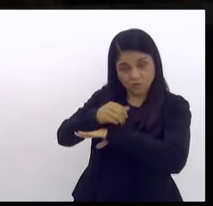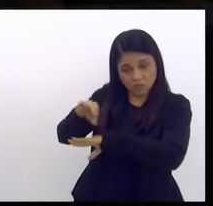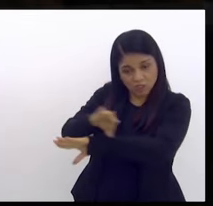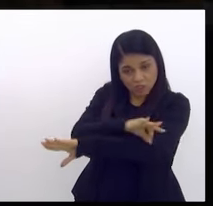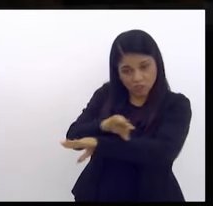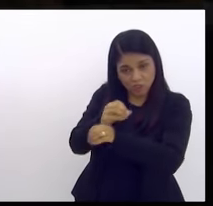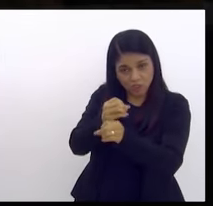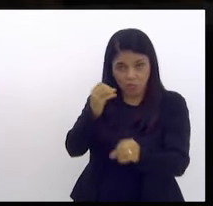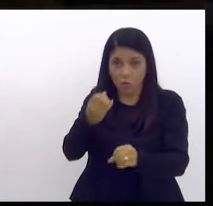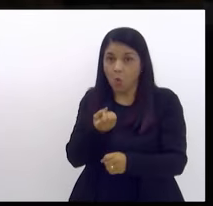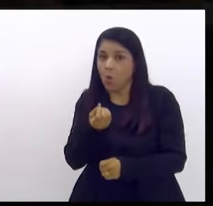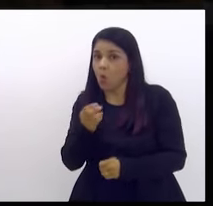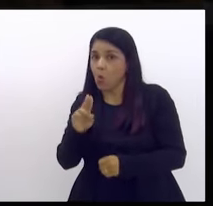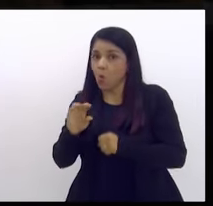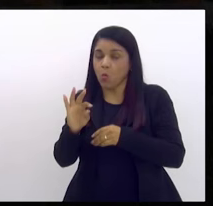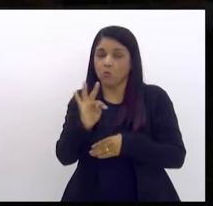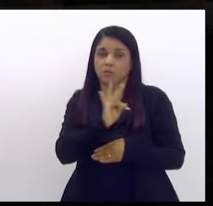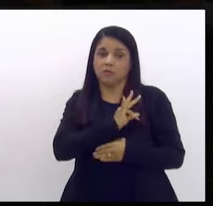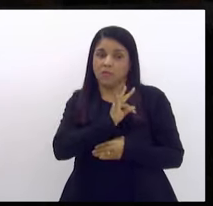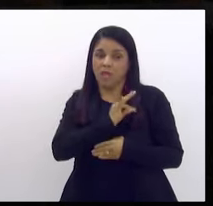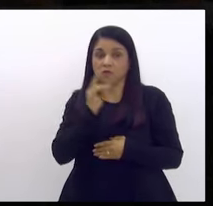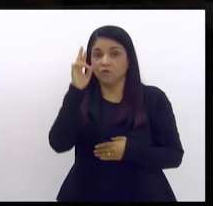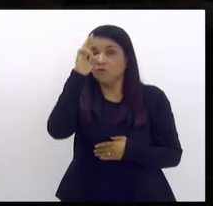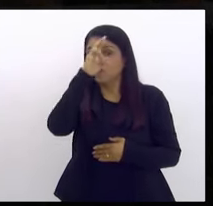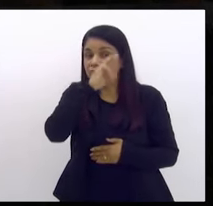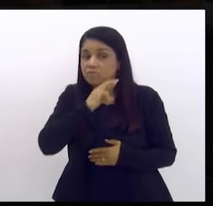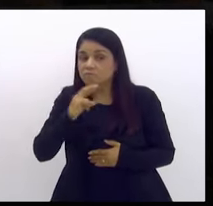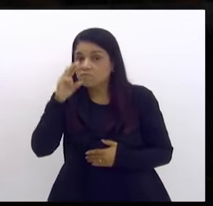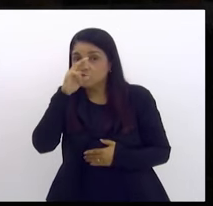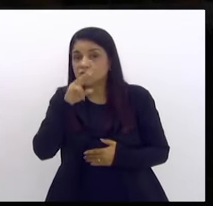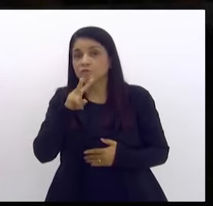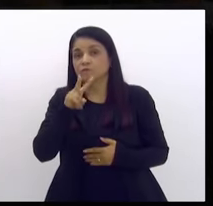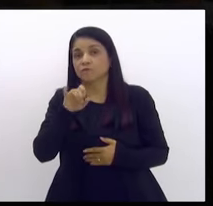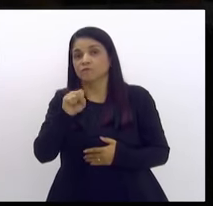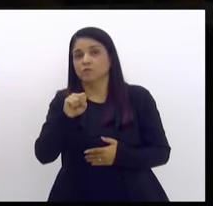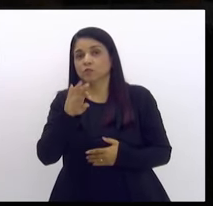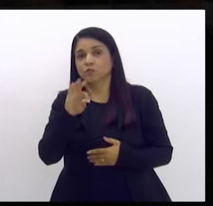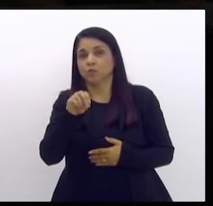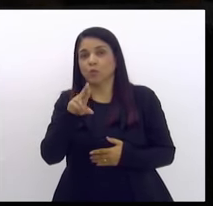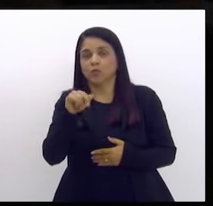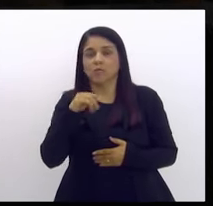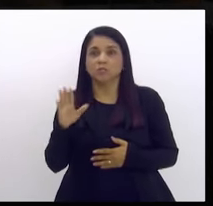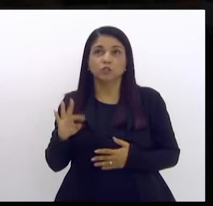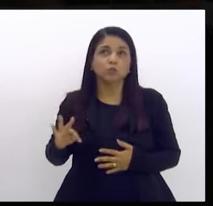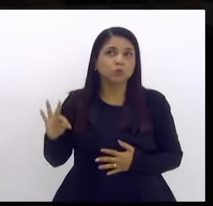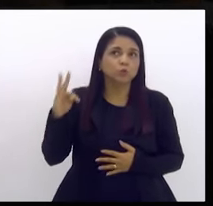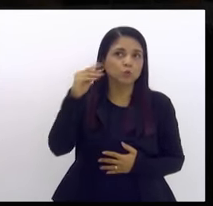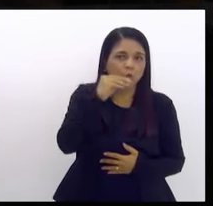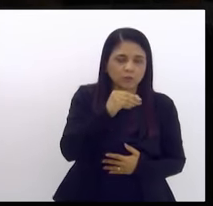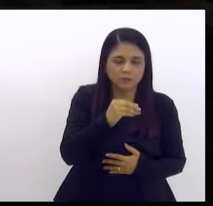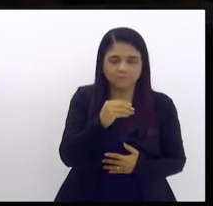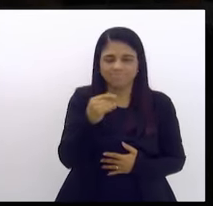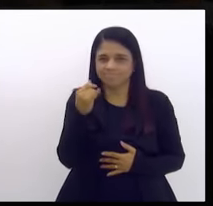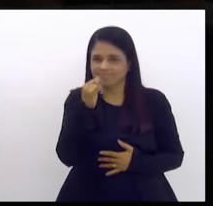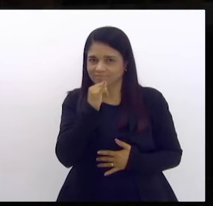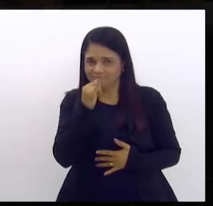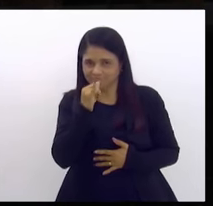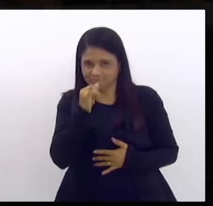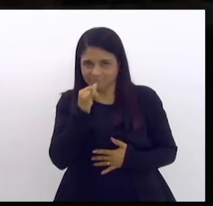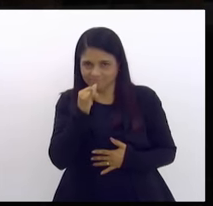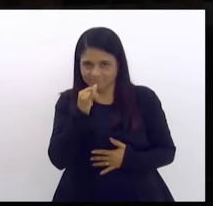ou técnico, faça a vistoria de todo o sistema elétrico daquele prédio. E